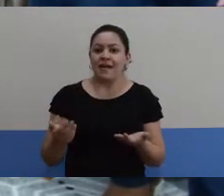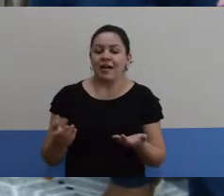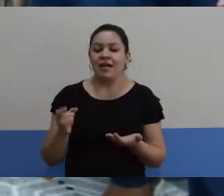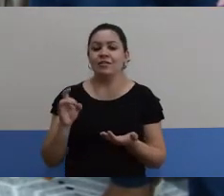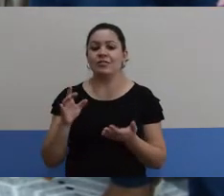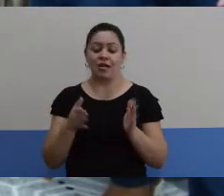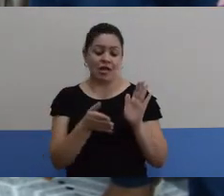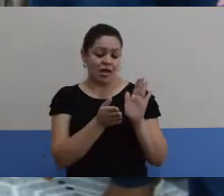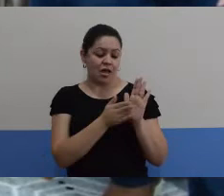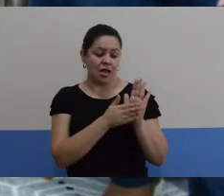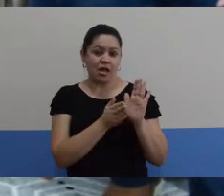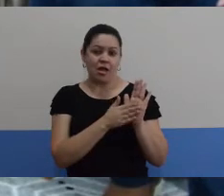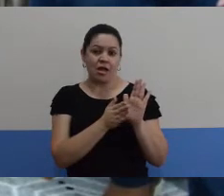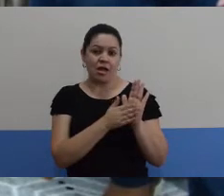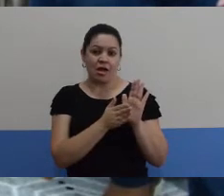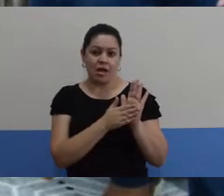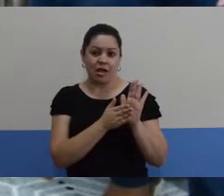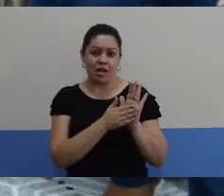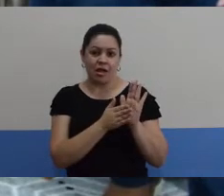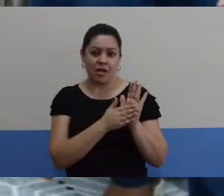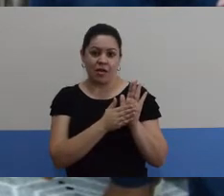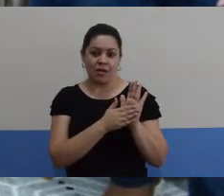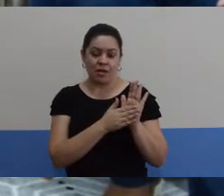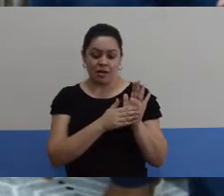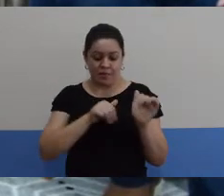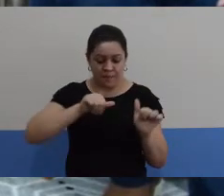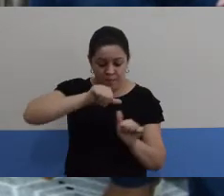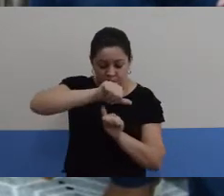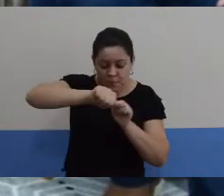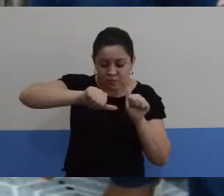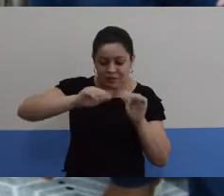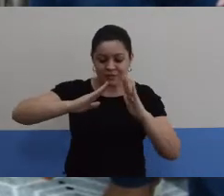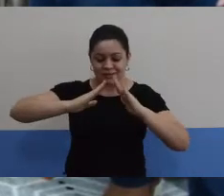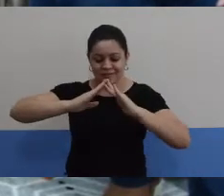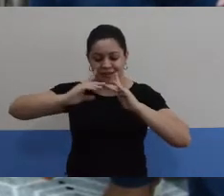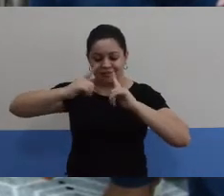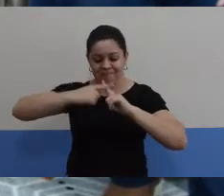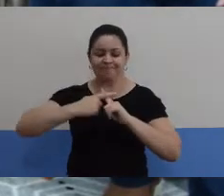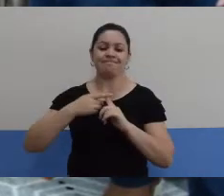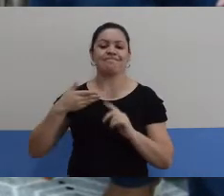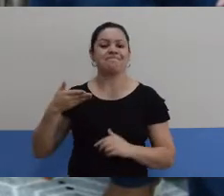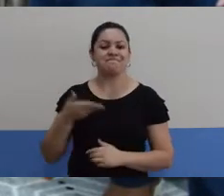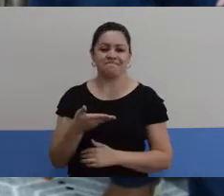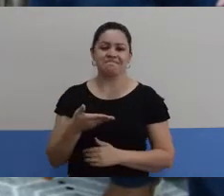uma proposta de mudança na vivência da própria igreja, né?